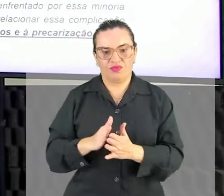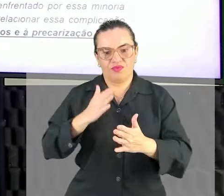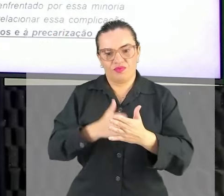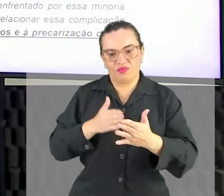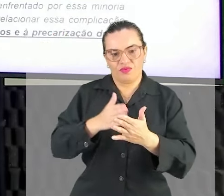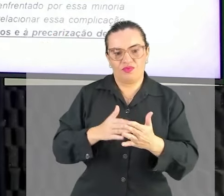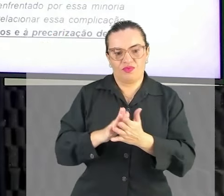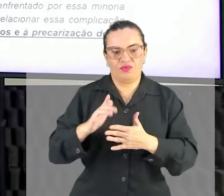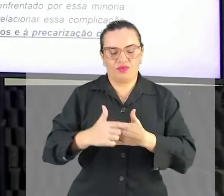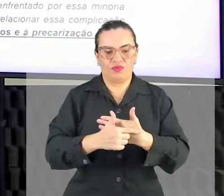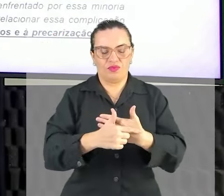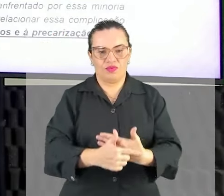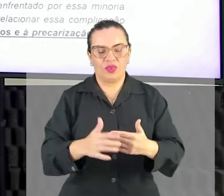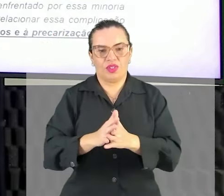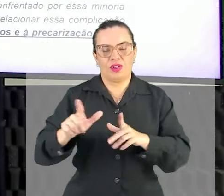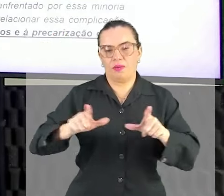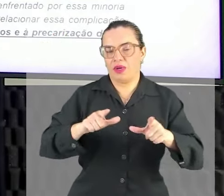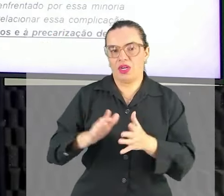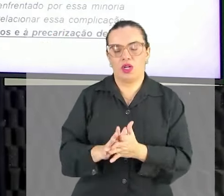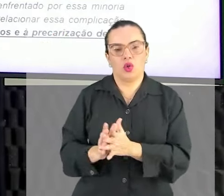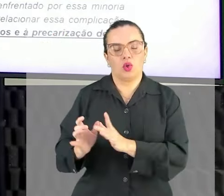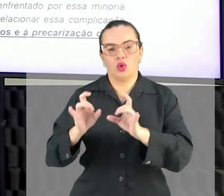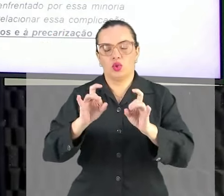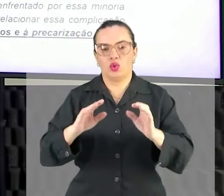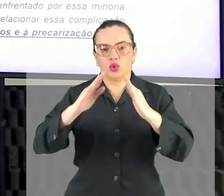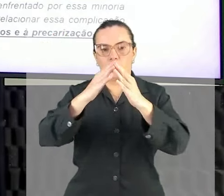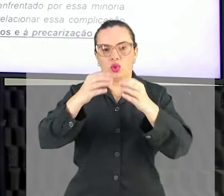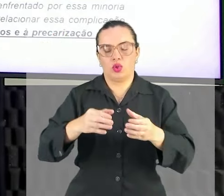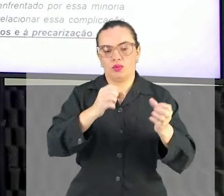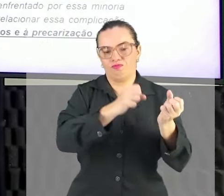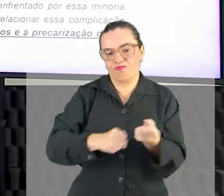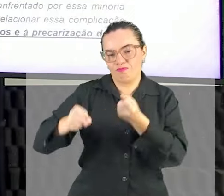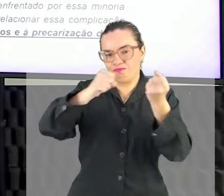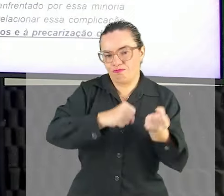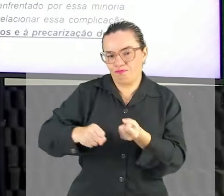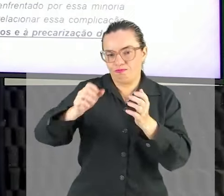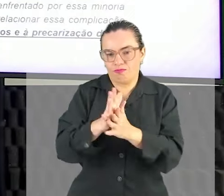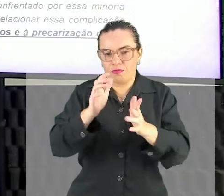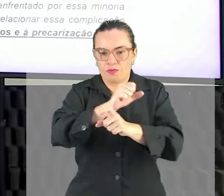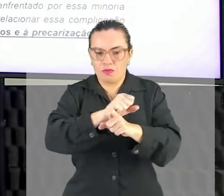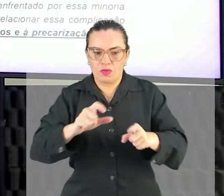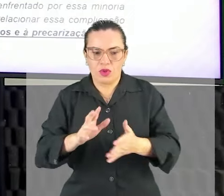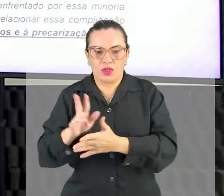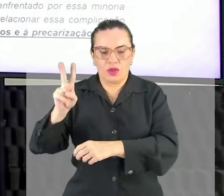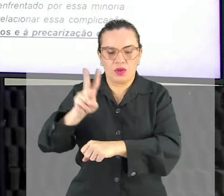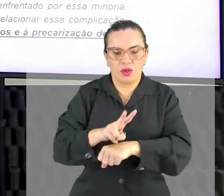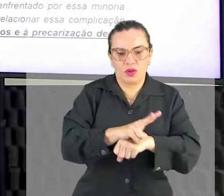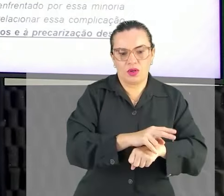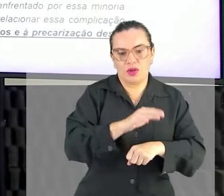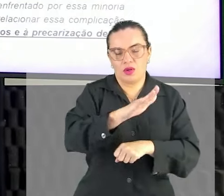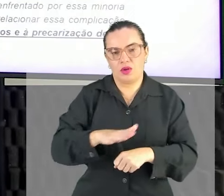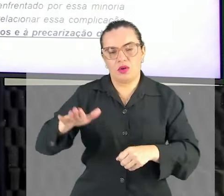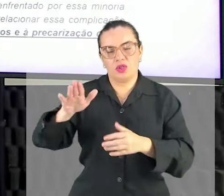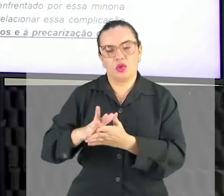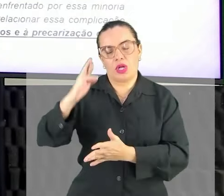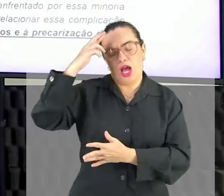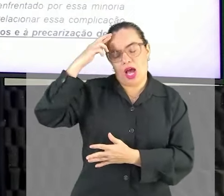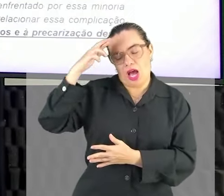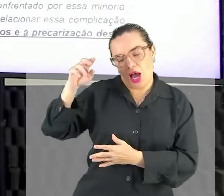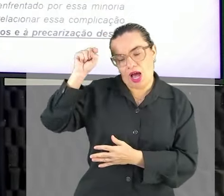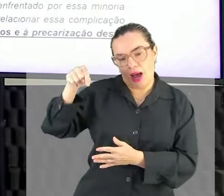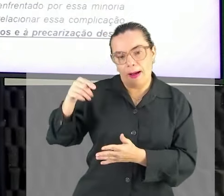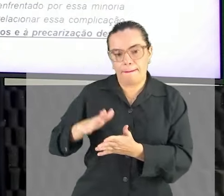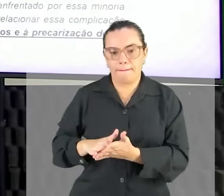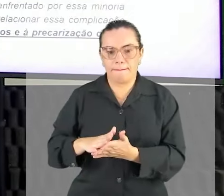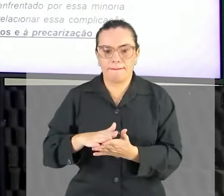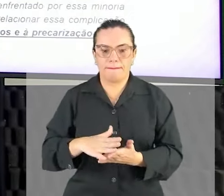as suas funções ao labor do lar, como cozinheiras, faxineiras e até cuidadoras de crianças dos senhores de engenho. Apenas